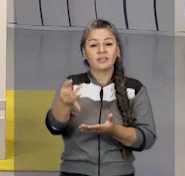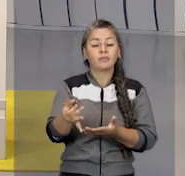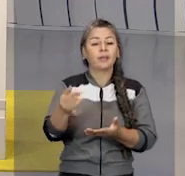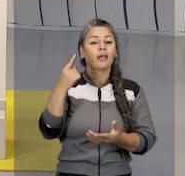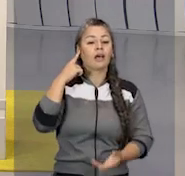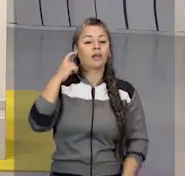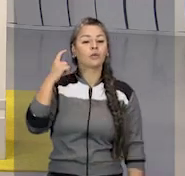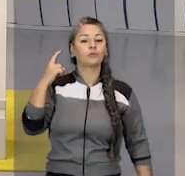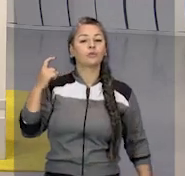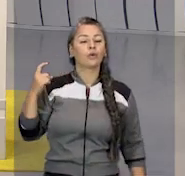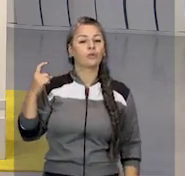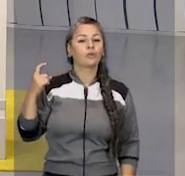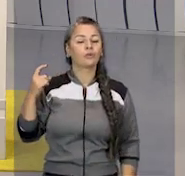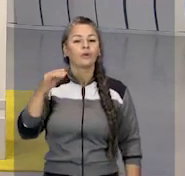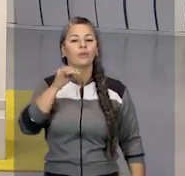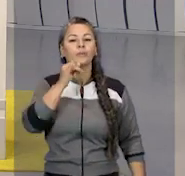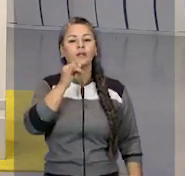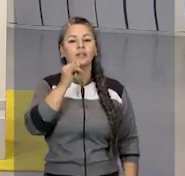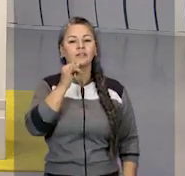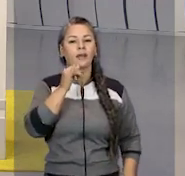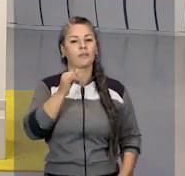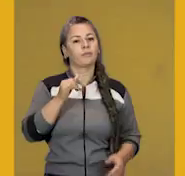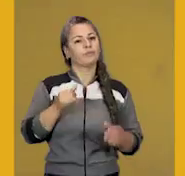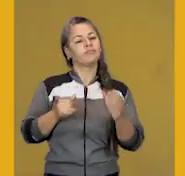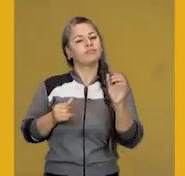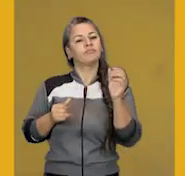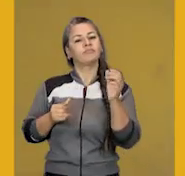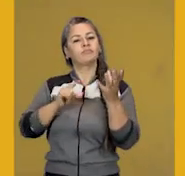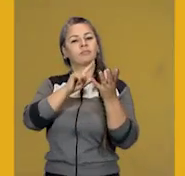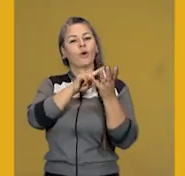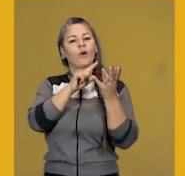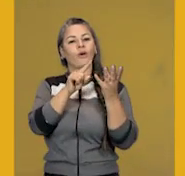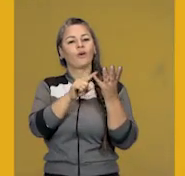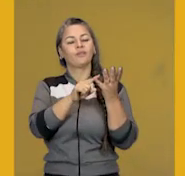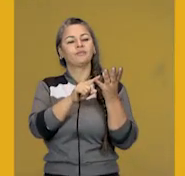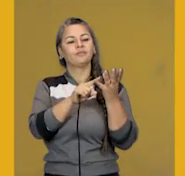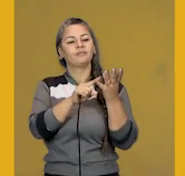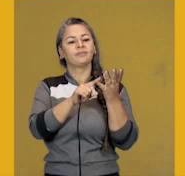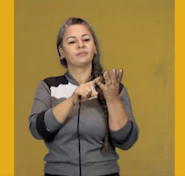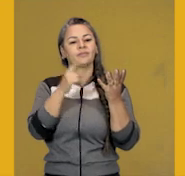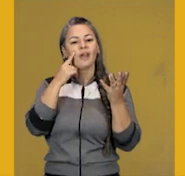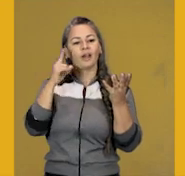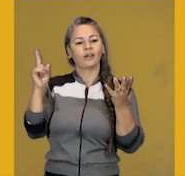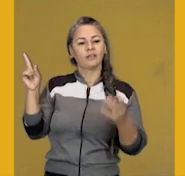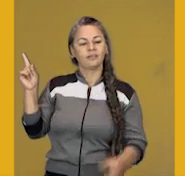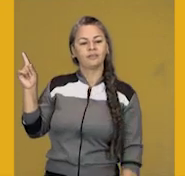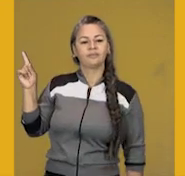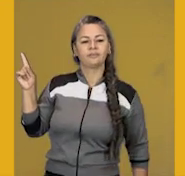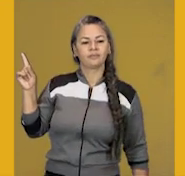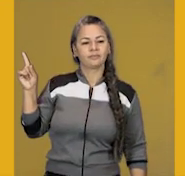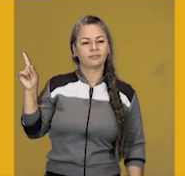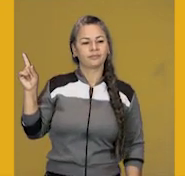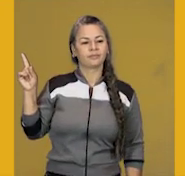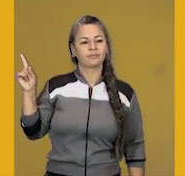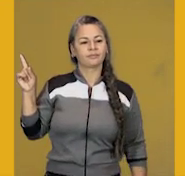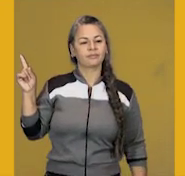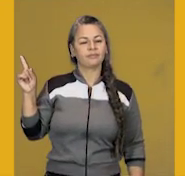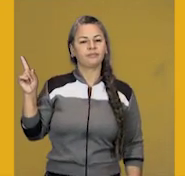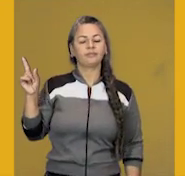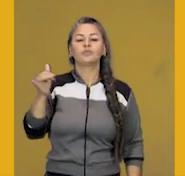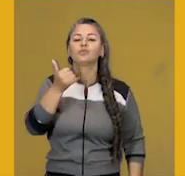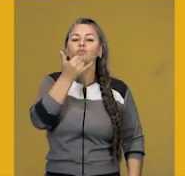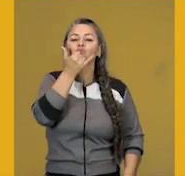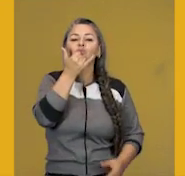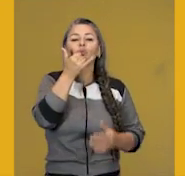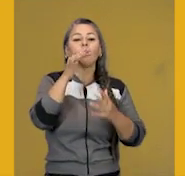a questão de uma repetição das consoantes, igual aqui, olha, a gente tem ali a presença do M e do N, para